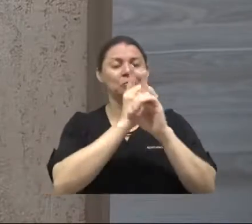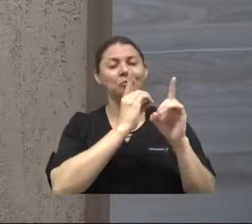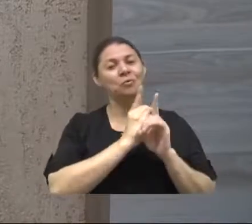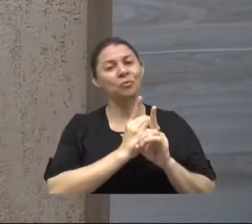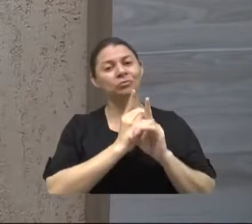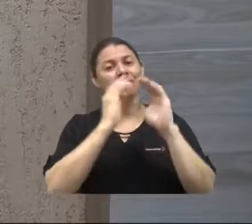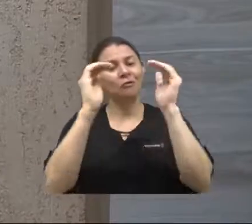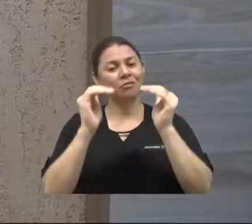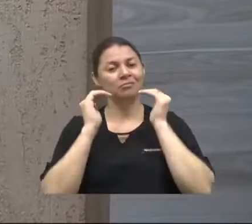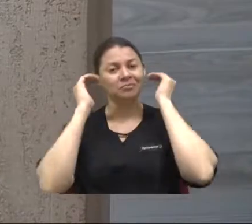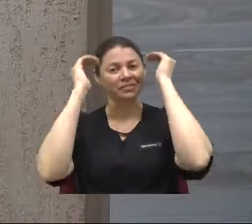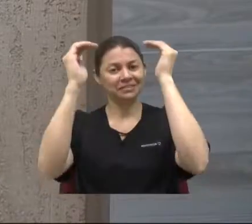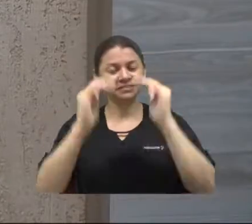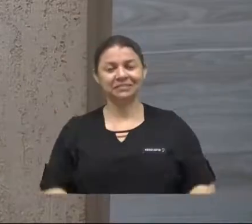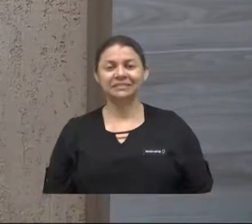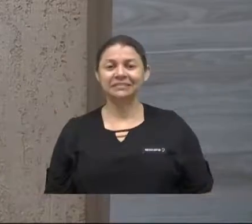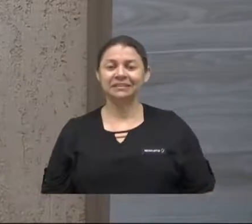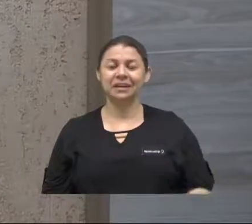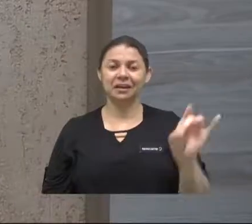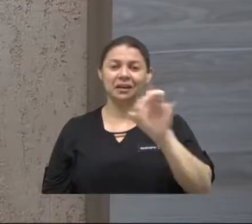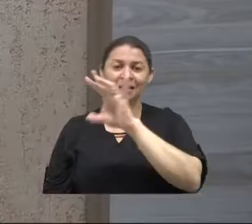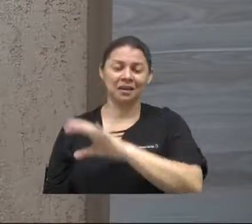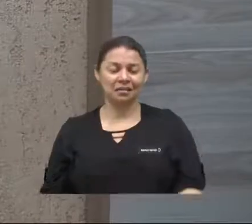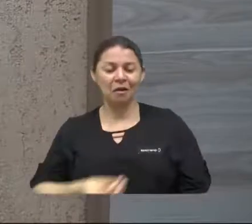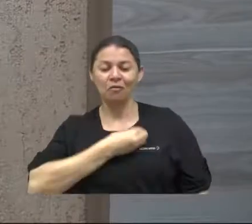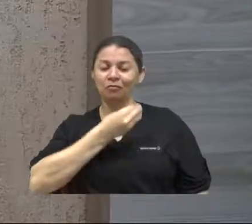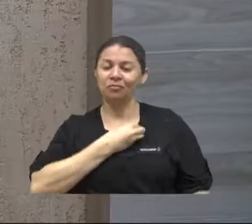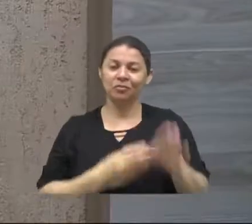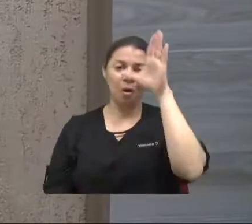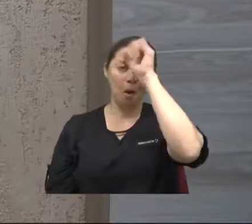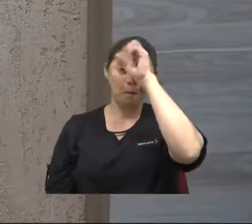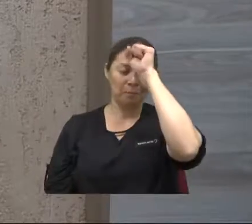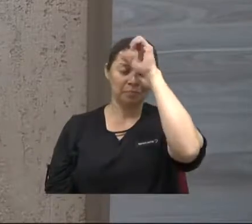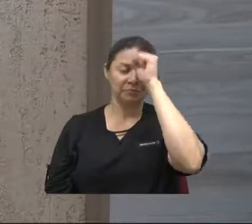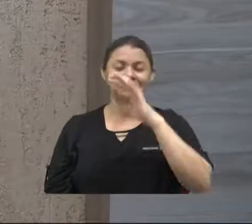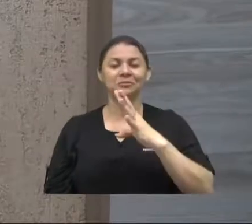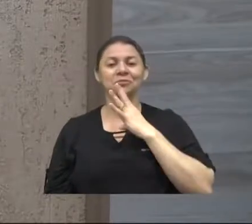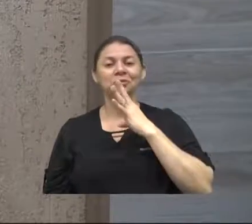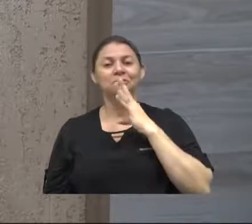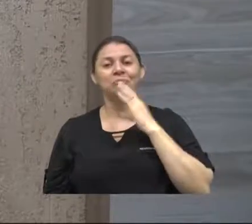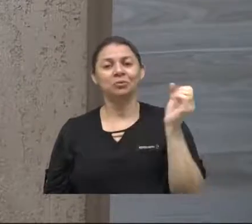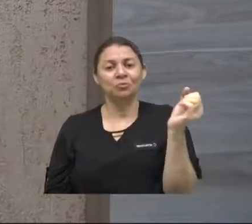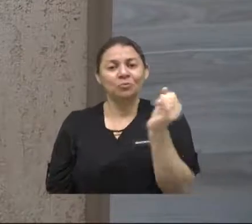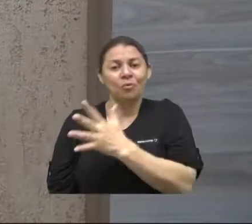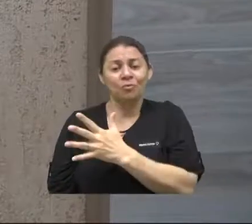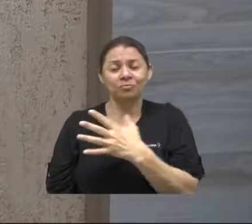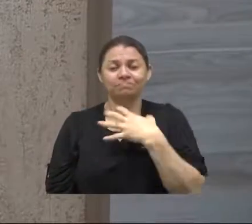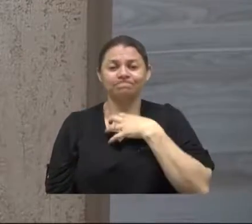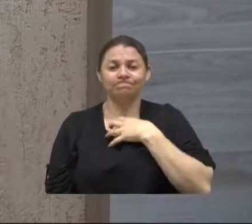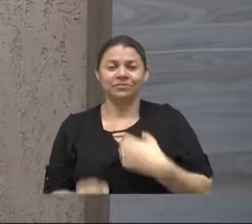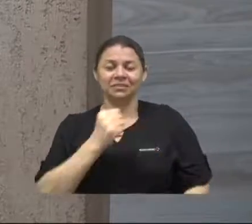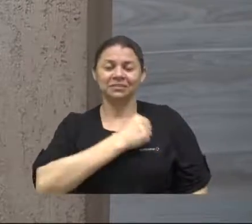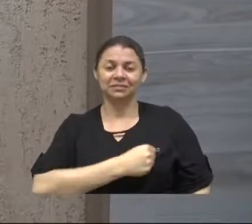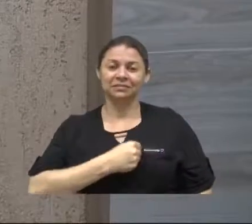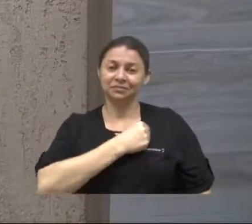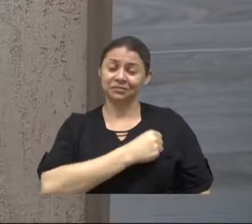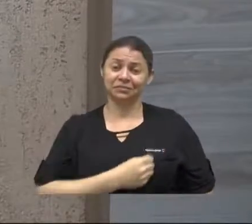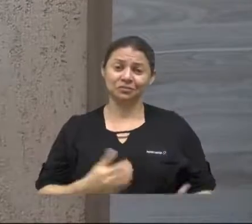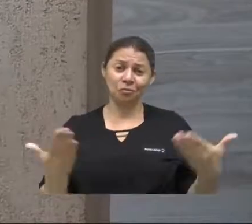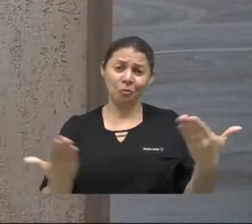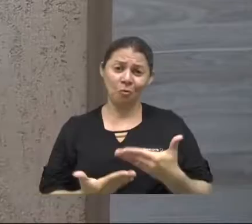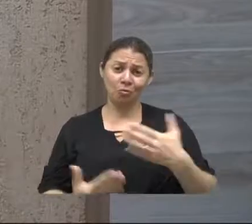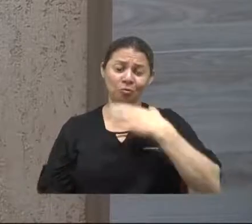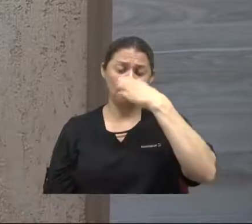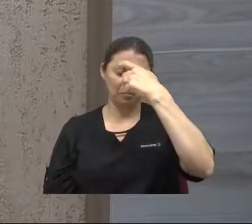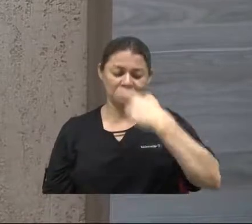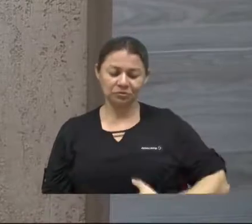Em cada retalho, uma vida, uma lição, um carinho, uma saudade, que me tornam mais pessoa, mais